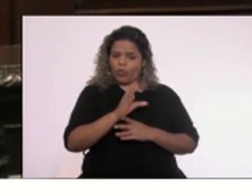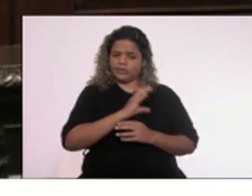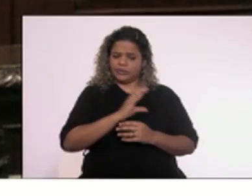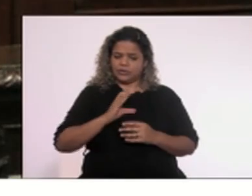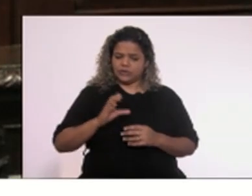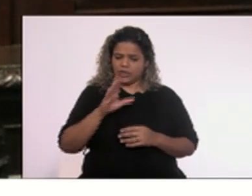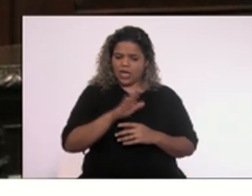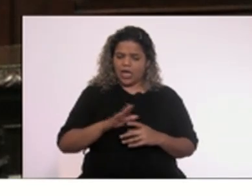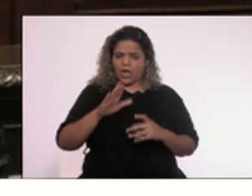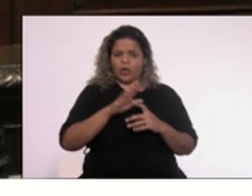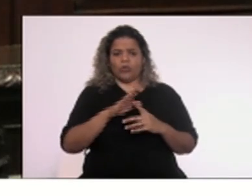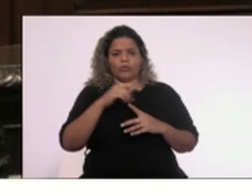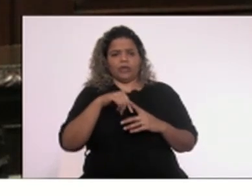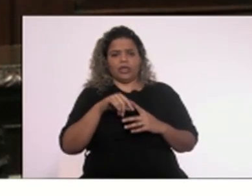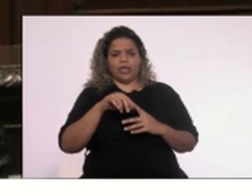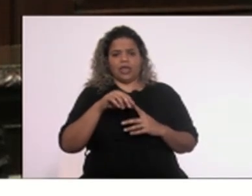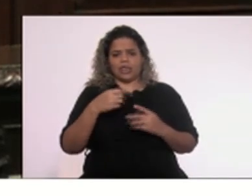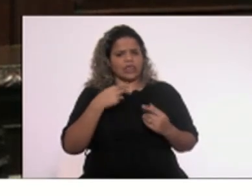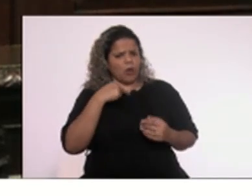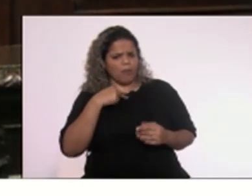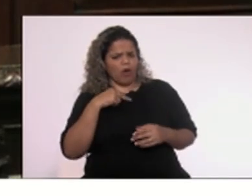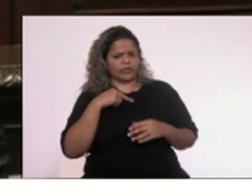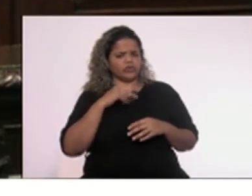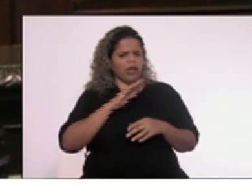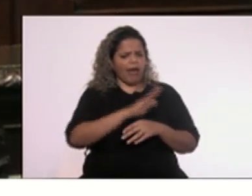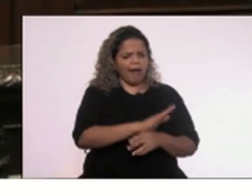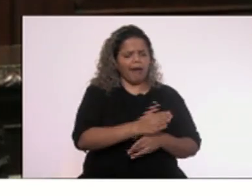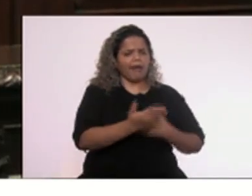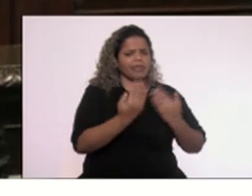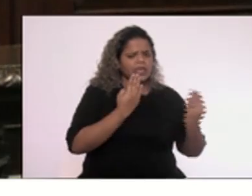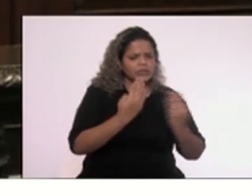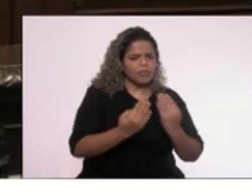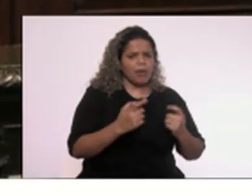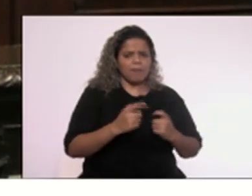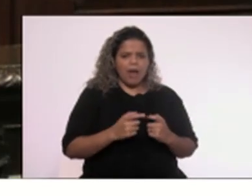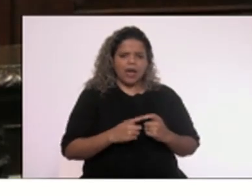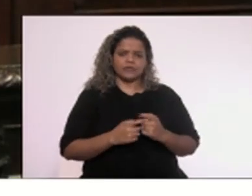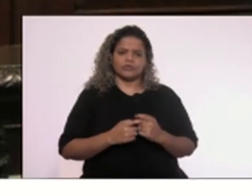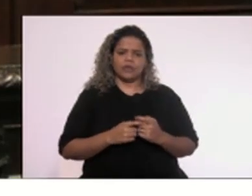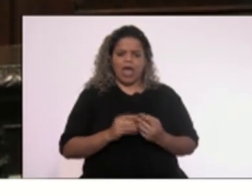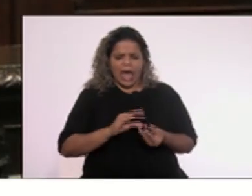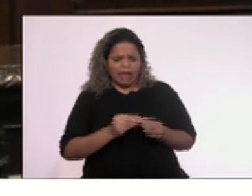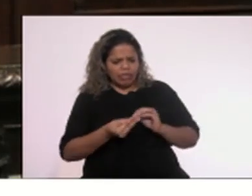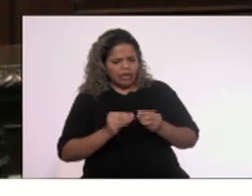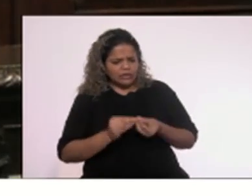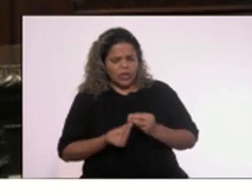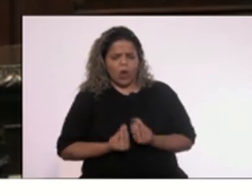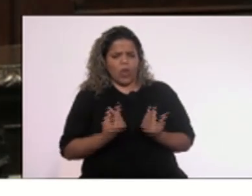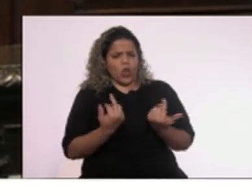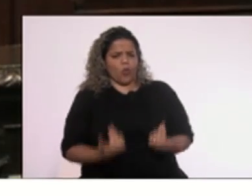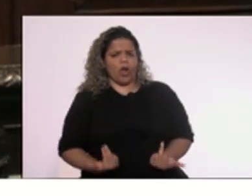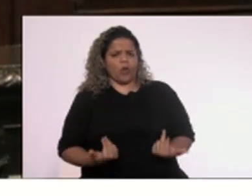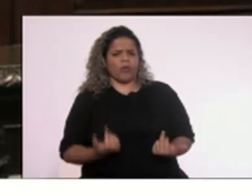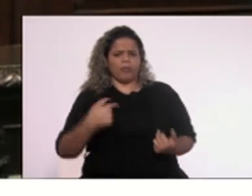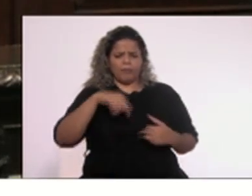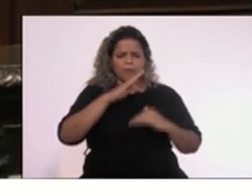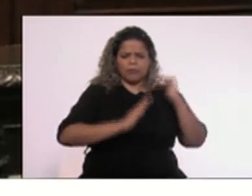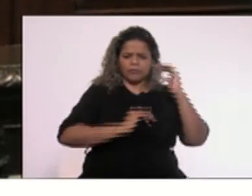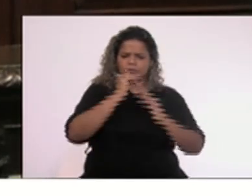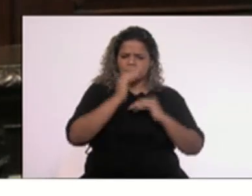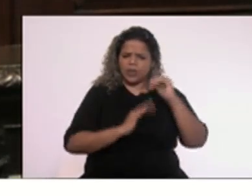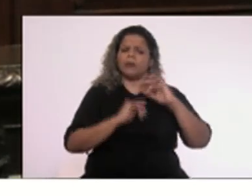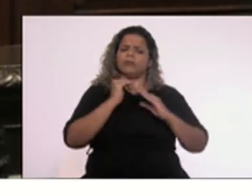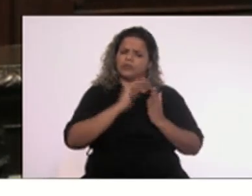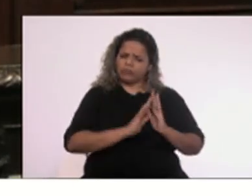da sua região, não pode clinicar, não pode atuar como médico. O artesão E artesãos são profissões, são profissionais que